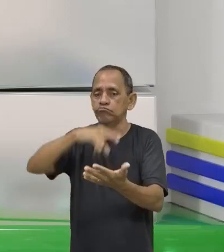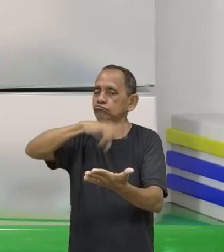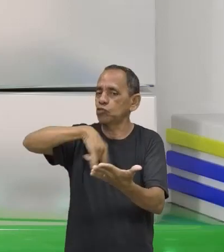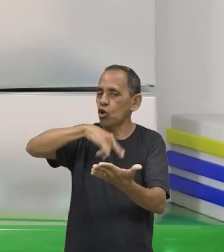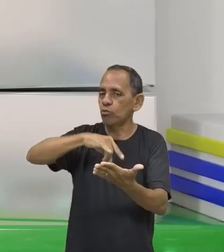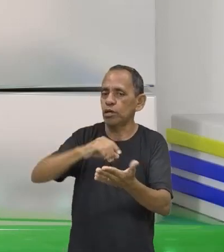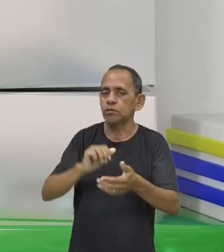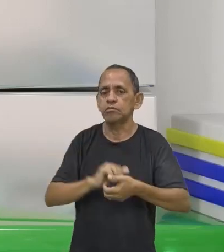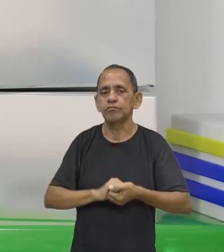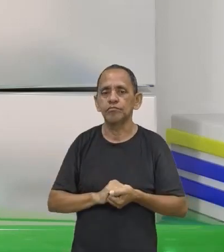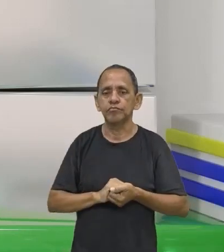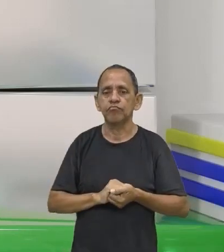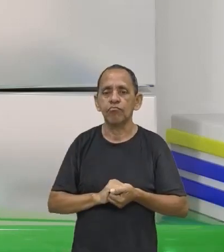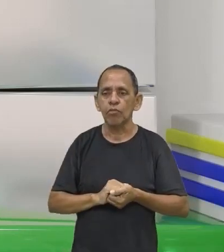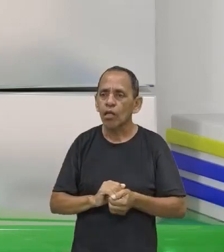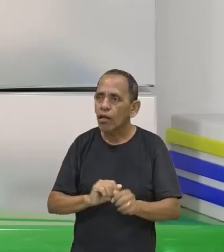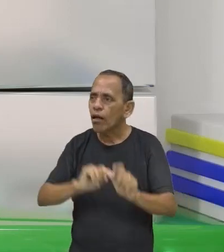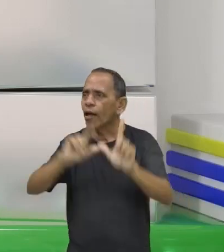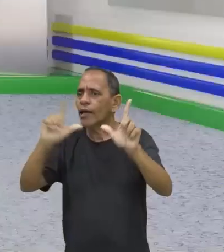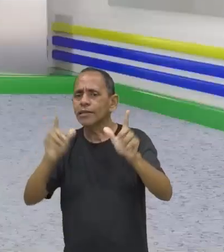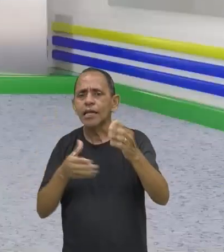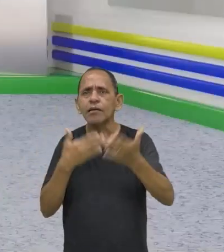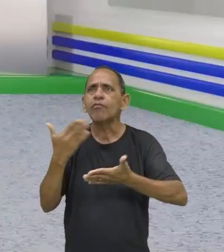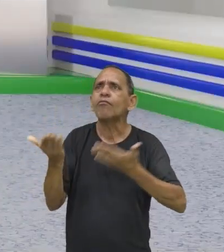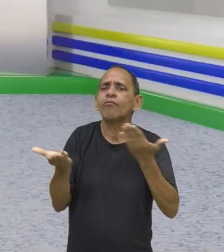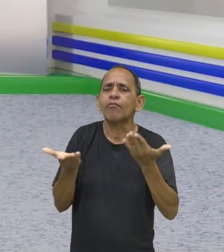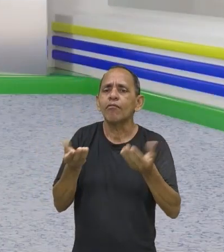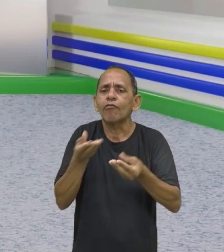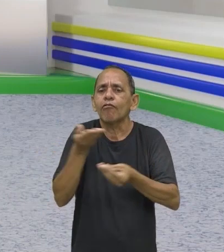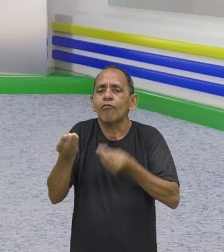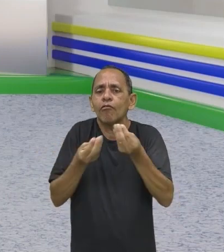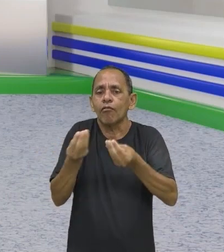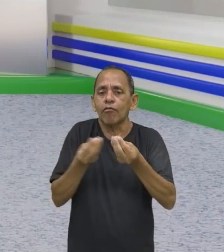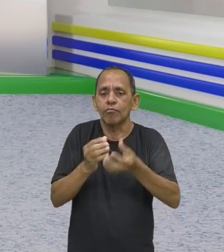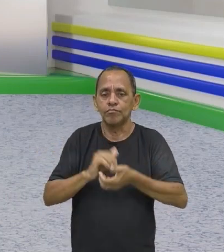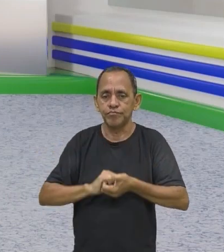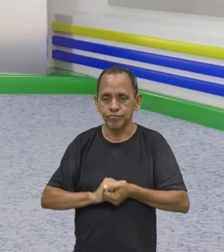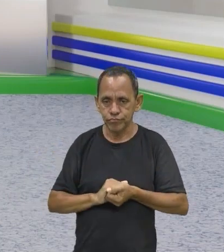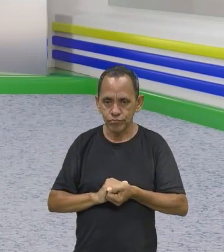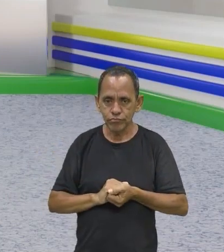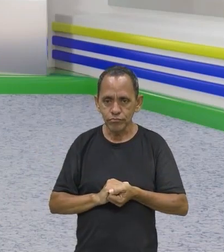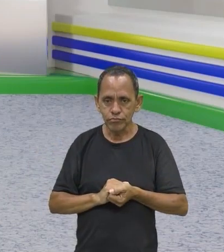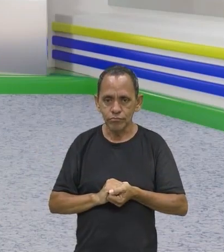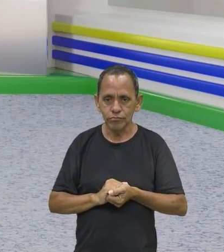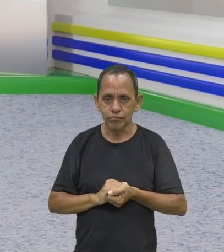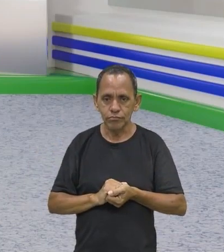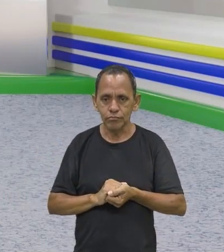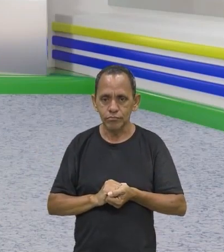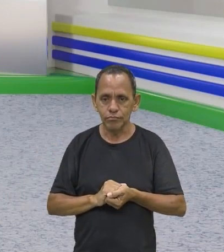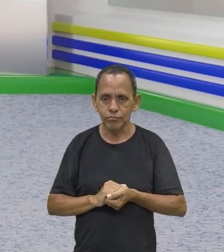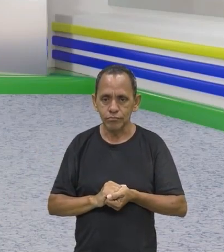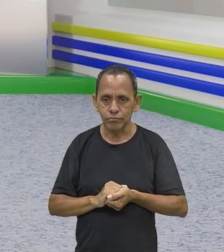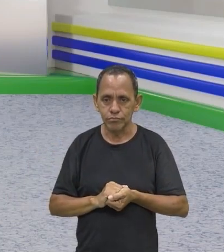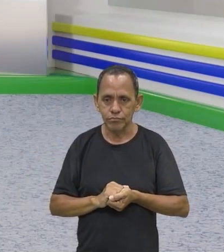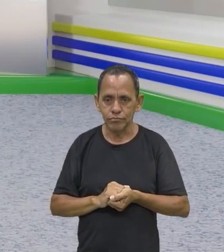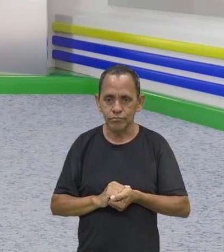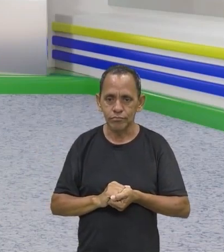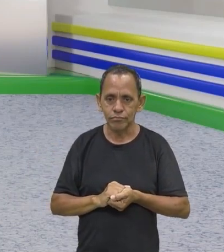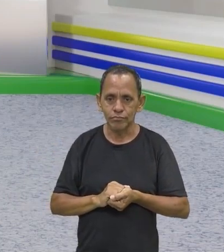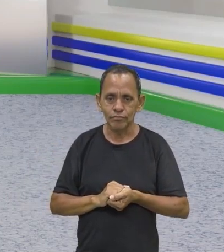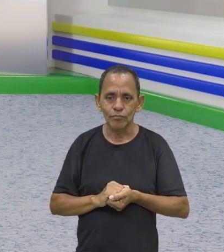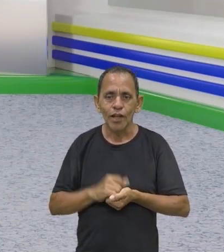Manda cartela, manda cartela. É difícil ver um professor pedindo, quero o calendário da série. Imagino que seja porque